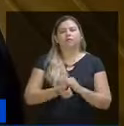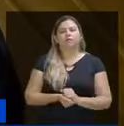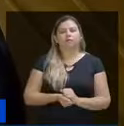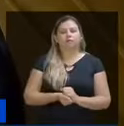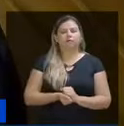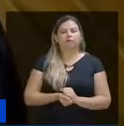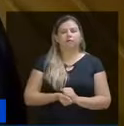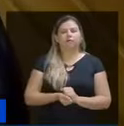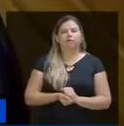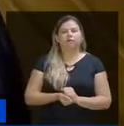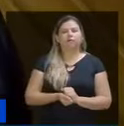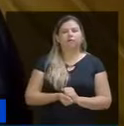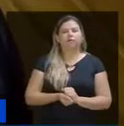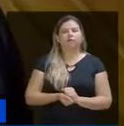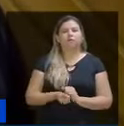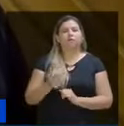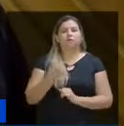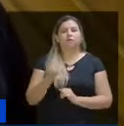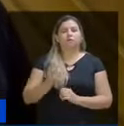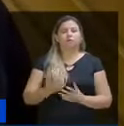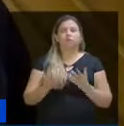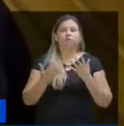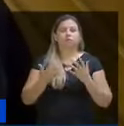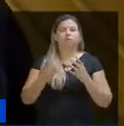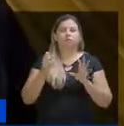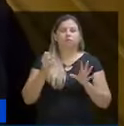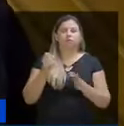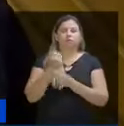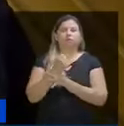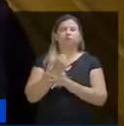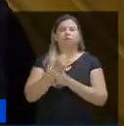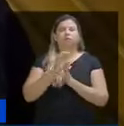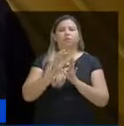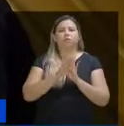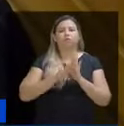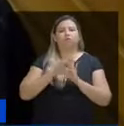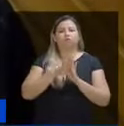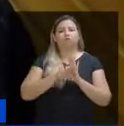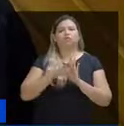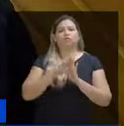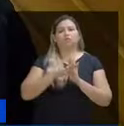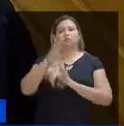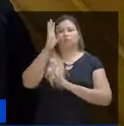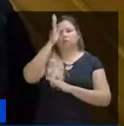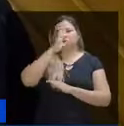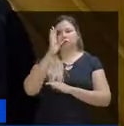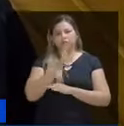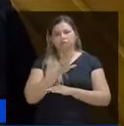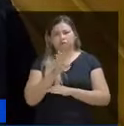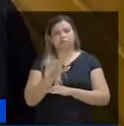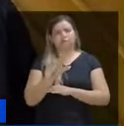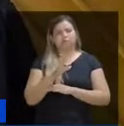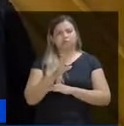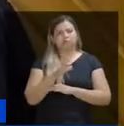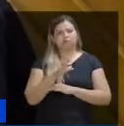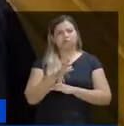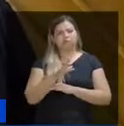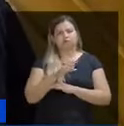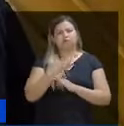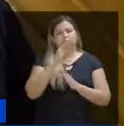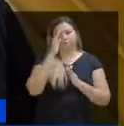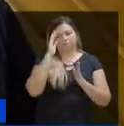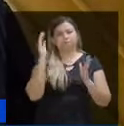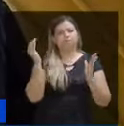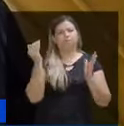para garantir, conforme a Constituição brasileira, que